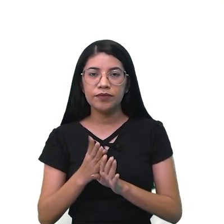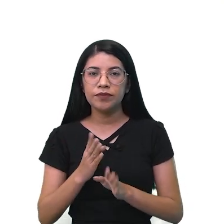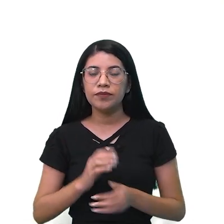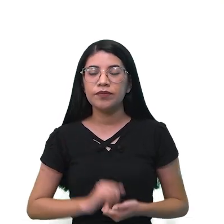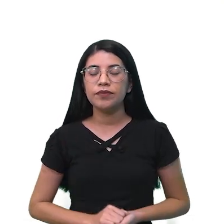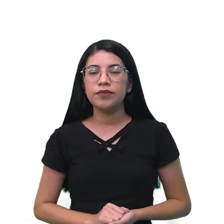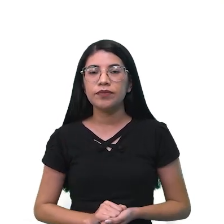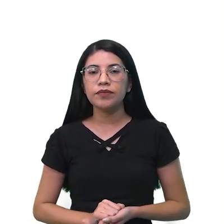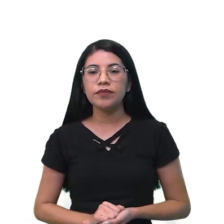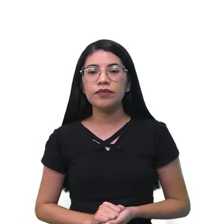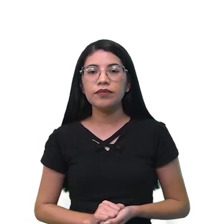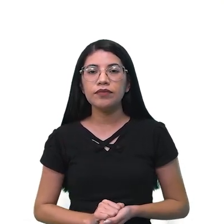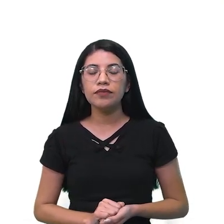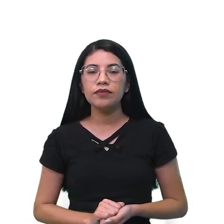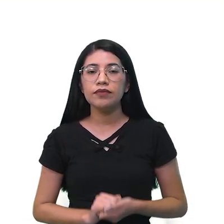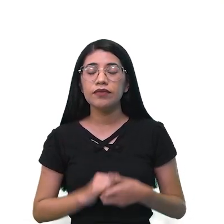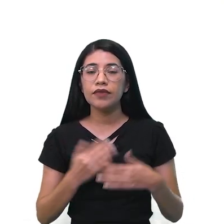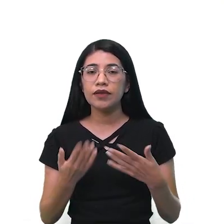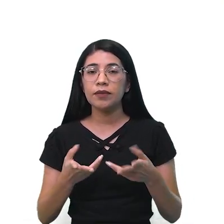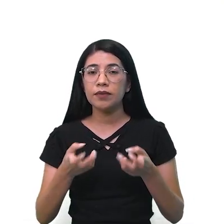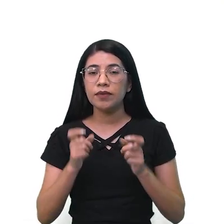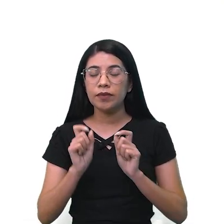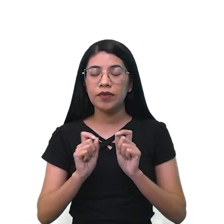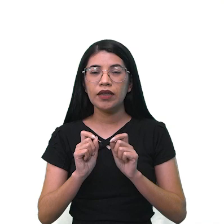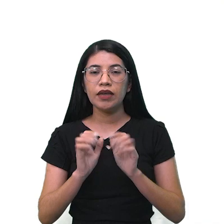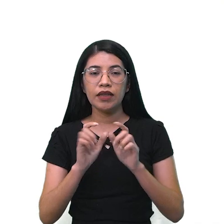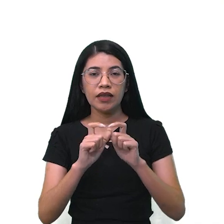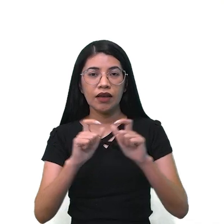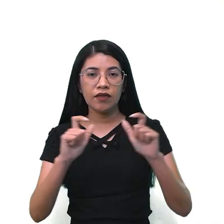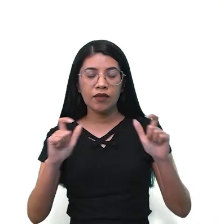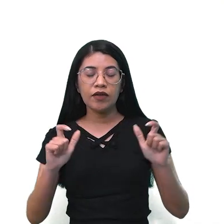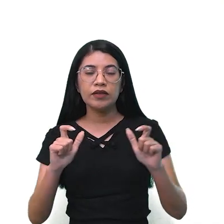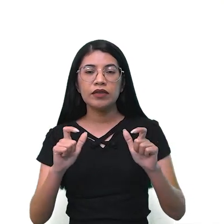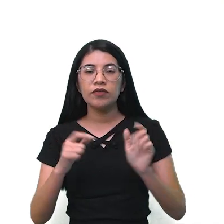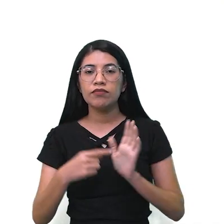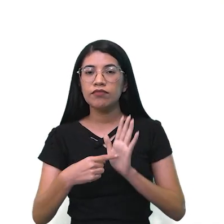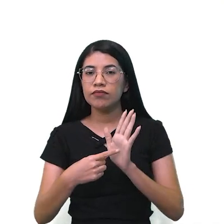Então, observem que a partir de uma expressão que foi dada, né?